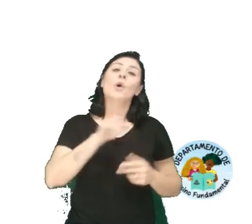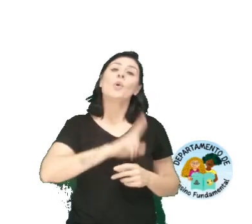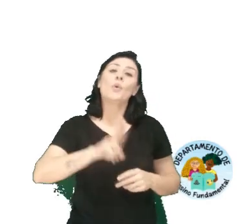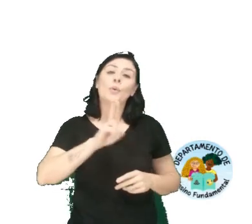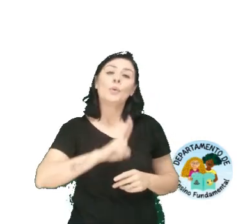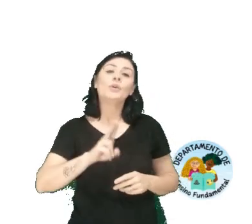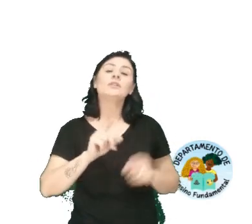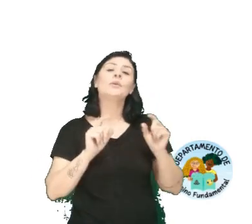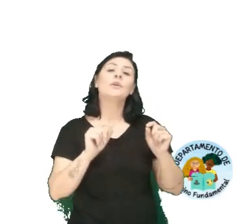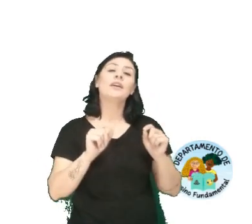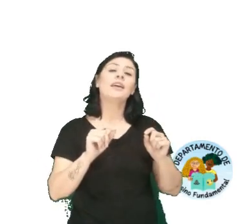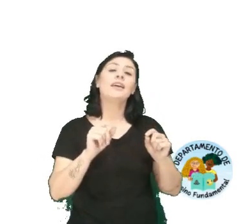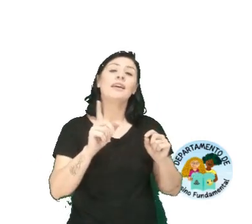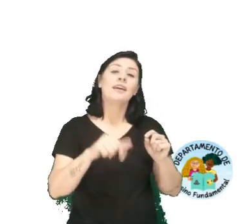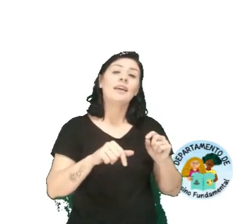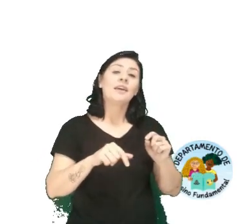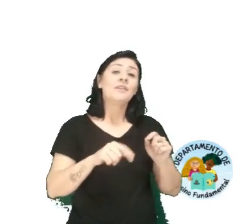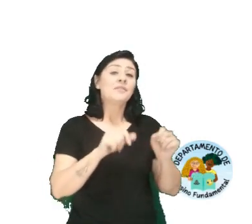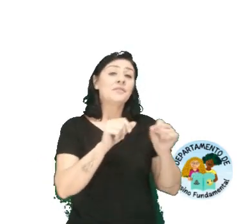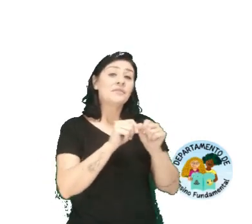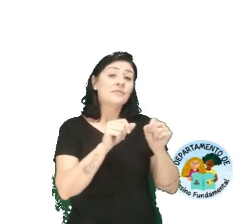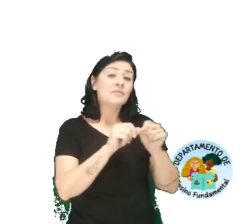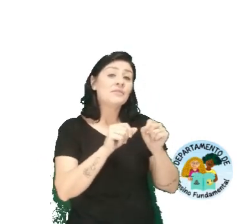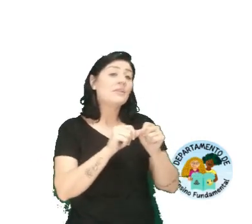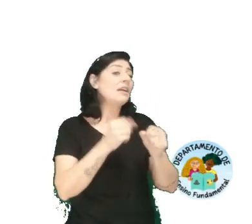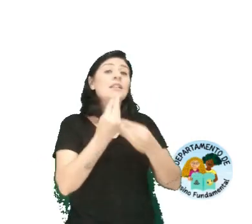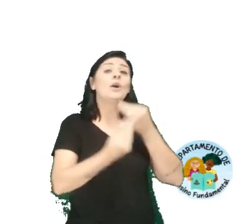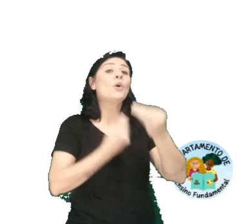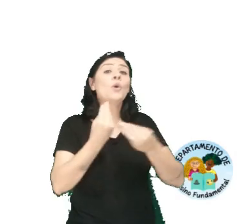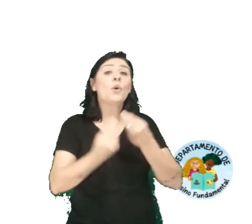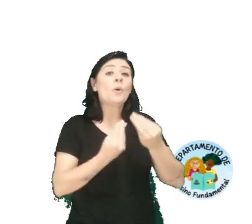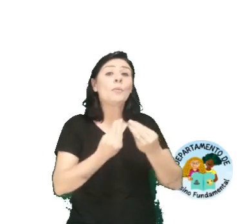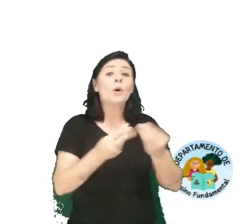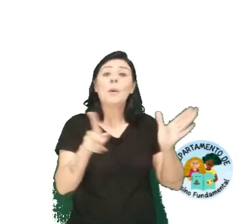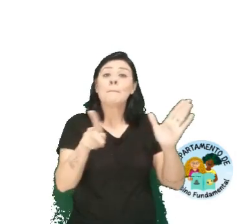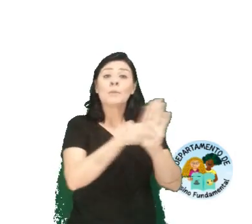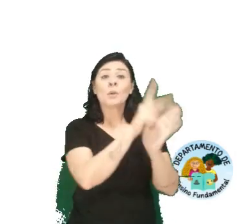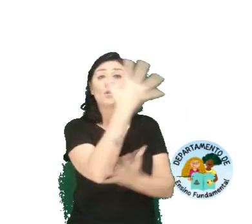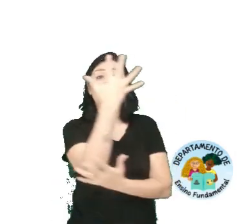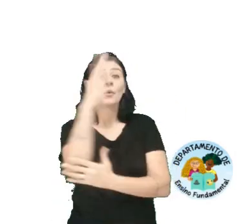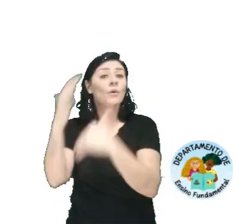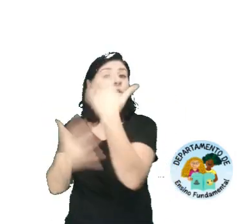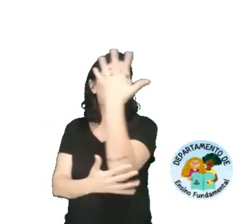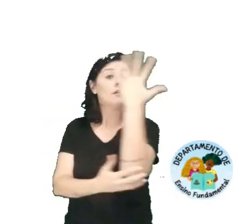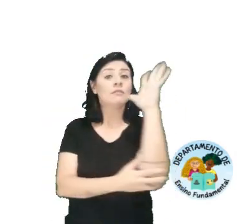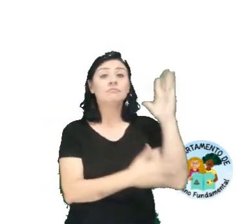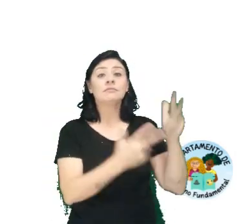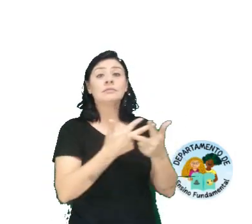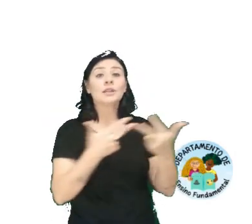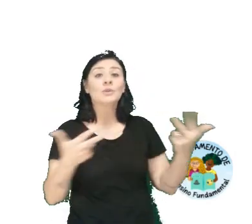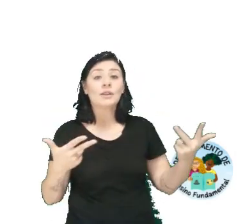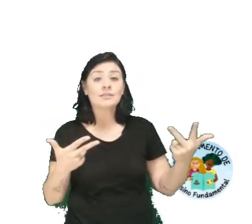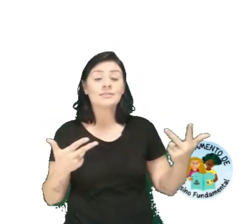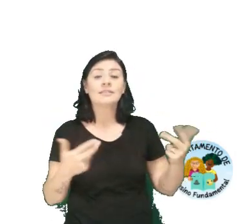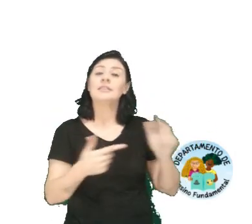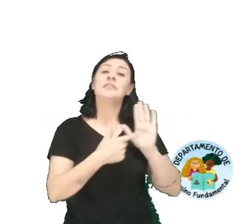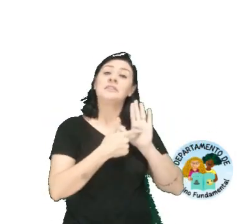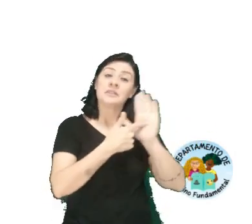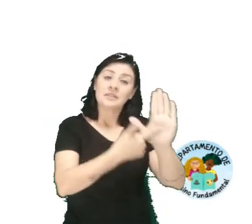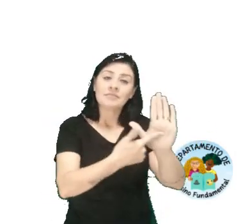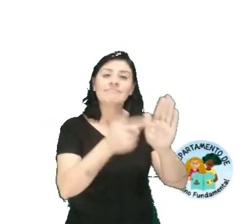elas são elaboradas, né, provenientes de elementos da natureza. Então, elas assistiram